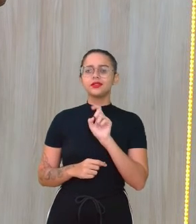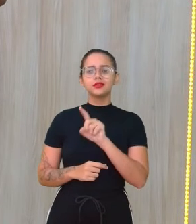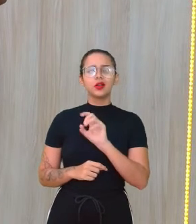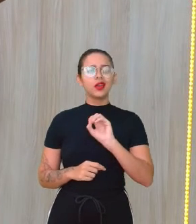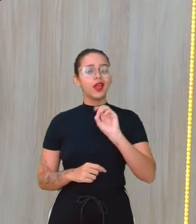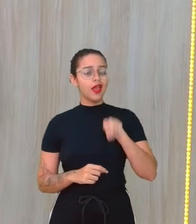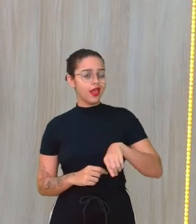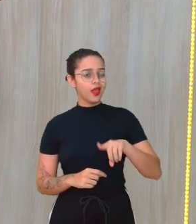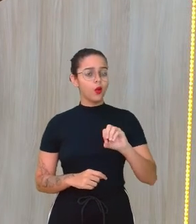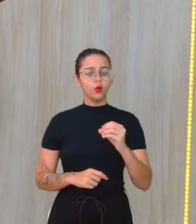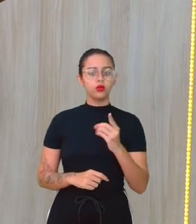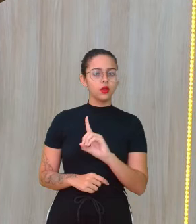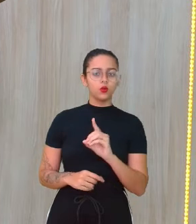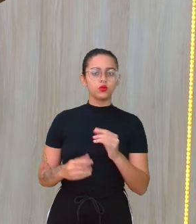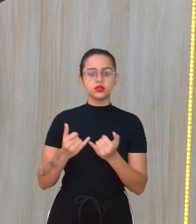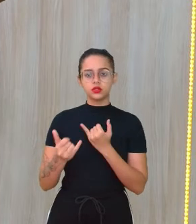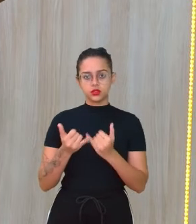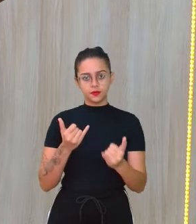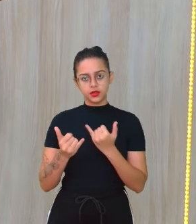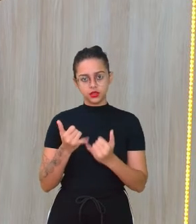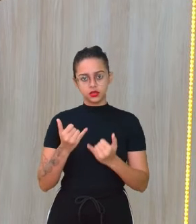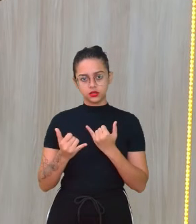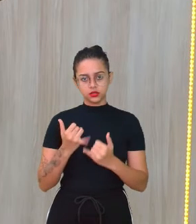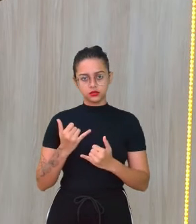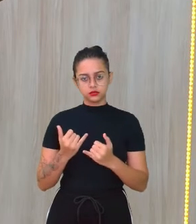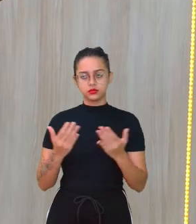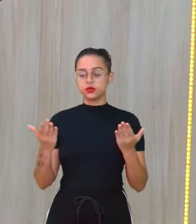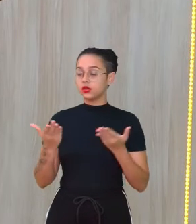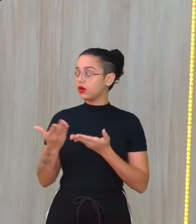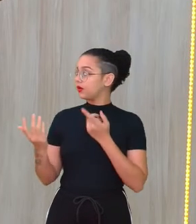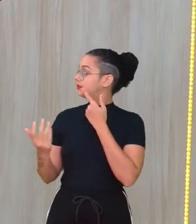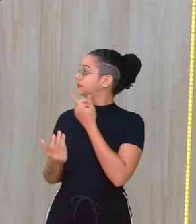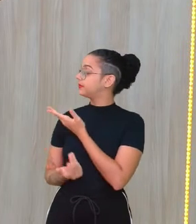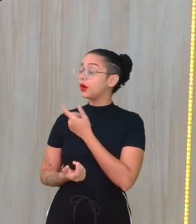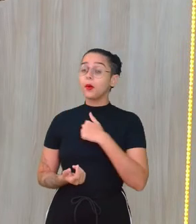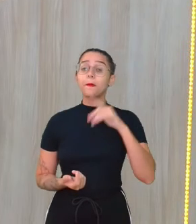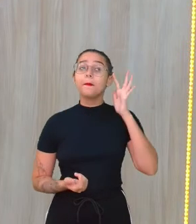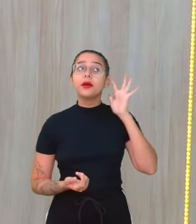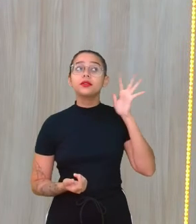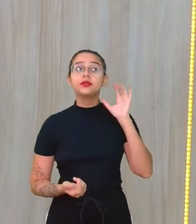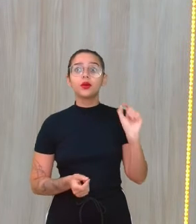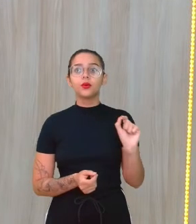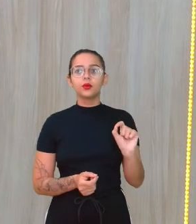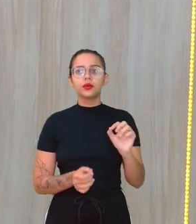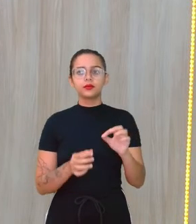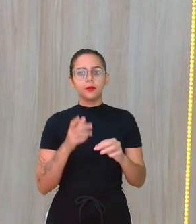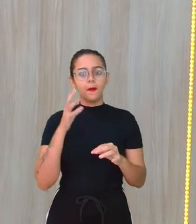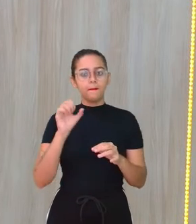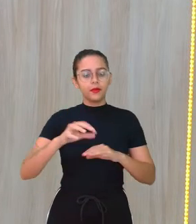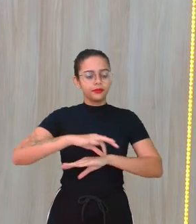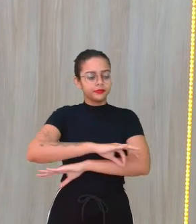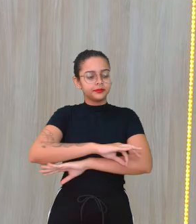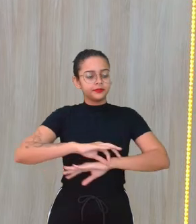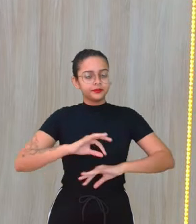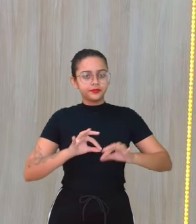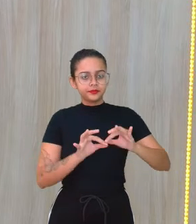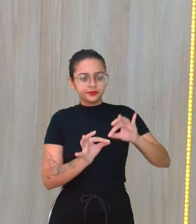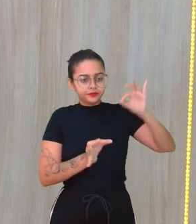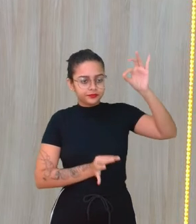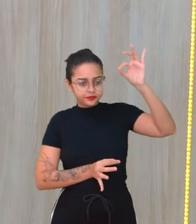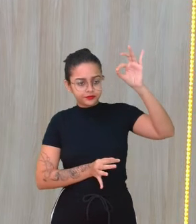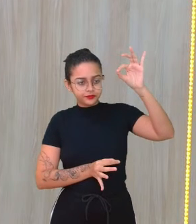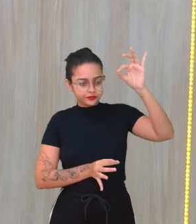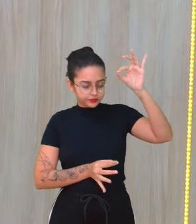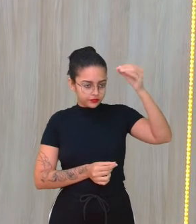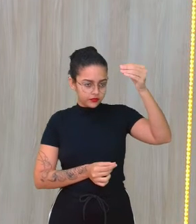ou não semelhantes, certo? Nesse caso aí, eu vou imaginar o seguinte, eu vou pegar lá a régua, vou medir as dimensões